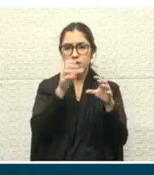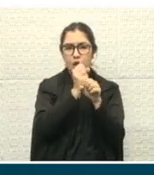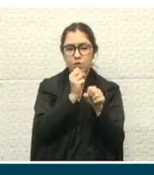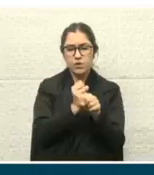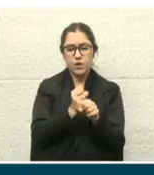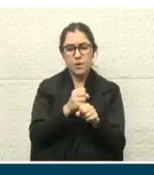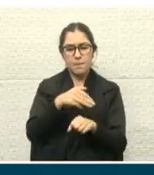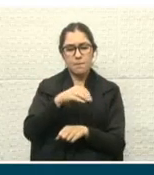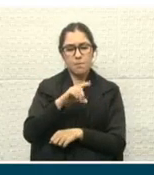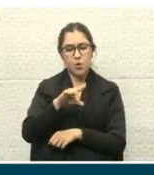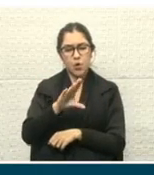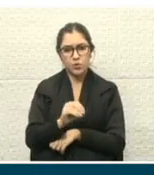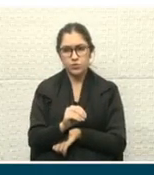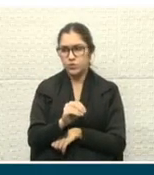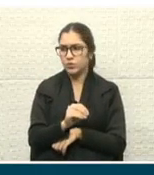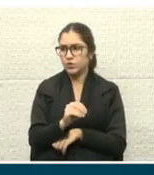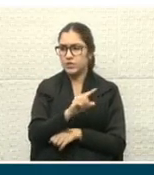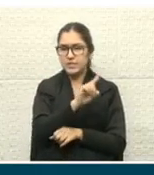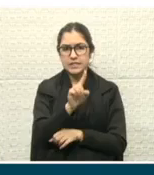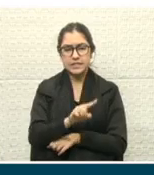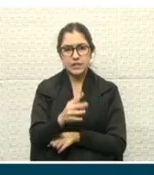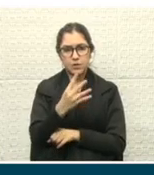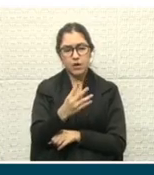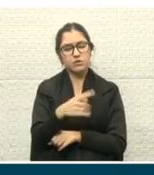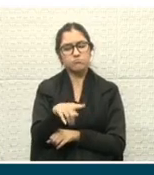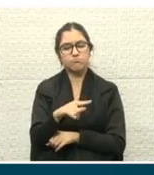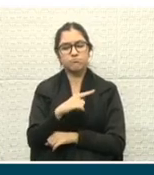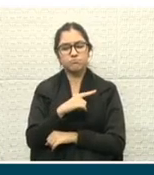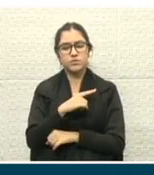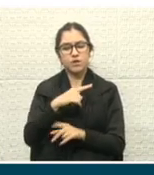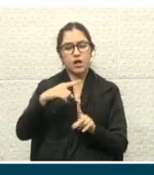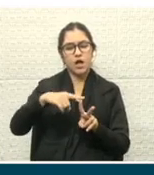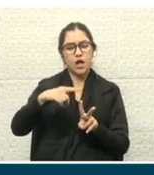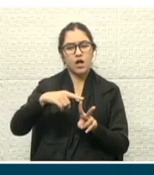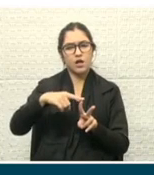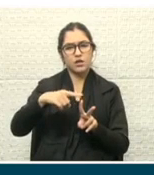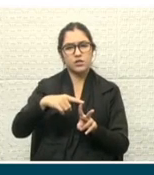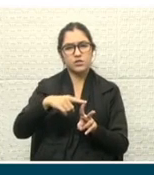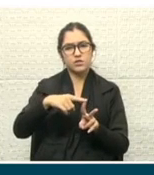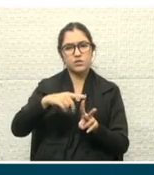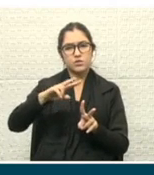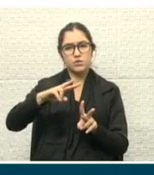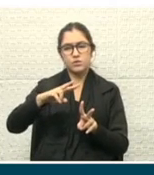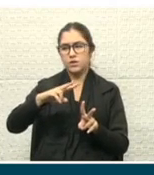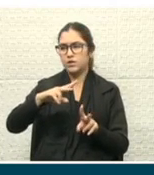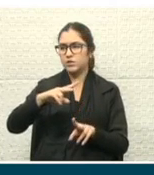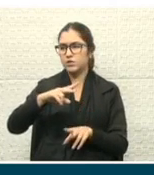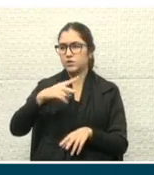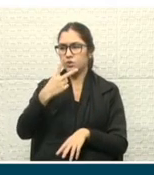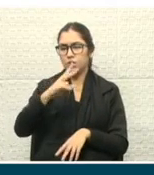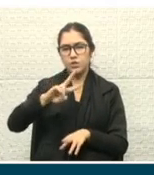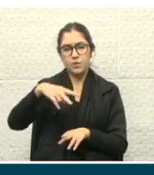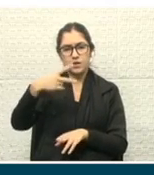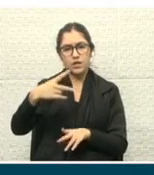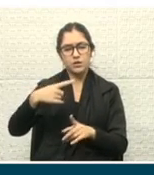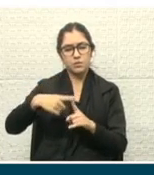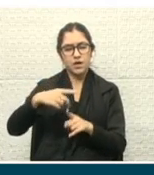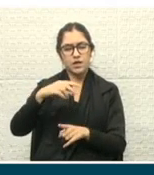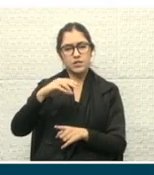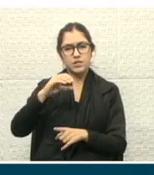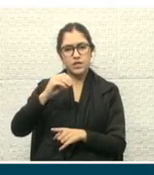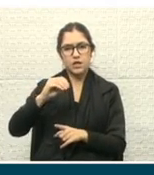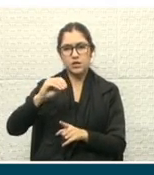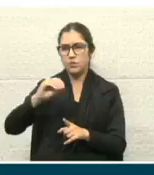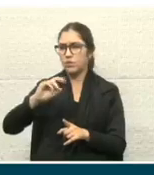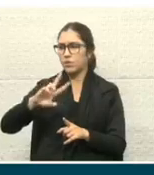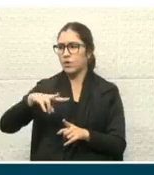calculamos o módulo de Z4, nós vamos ter a raiz quadrada de 2 ao quadrado mais 0 ao